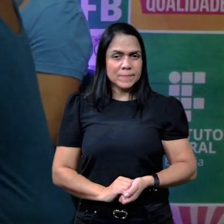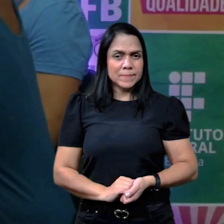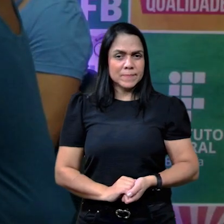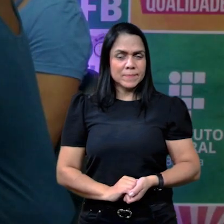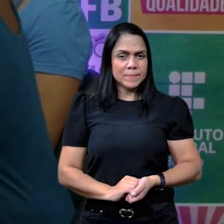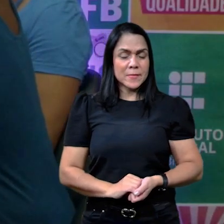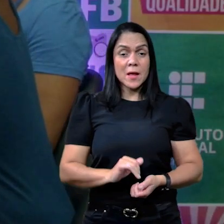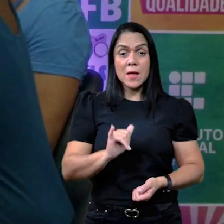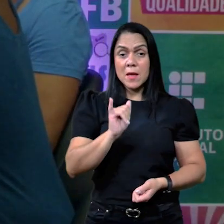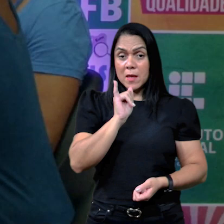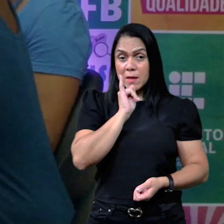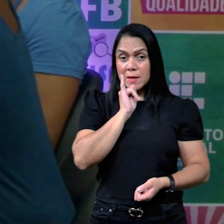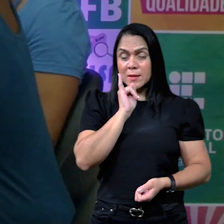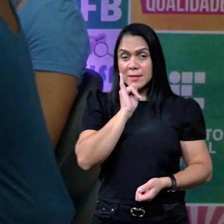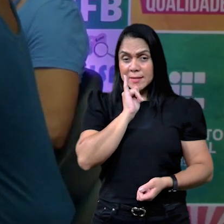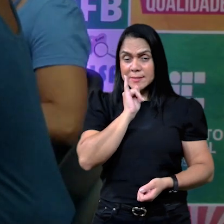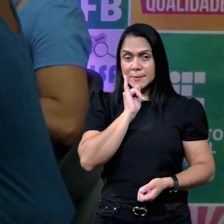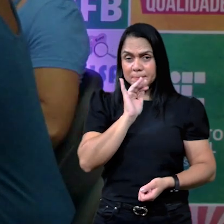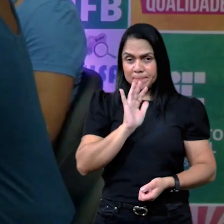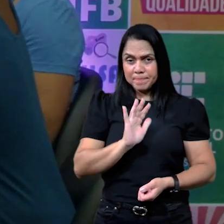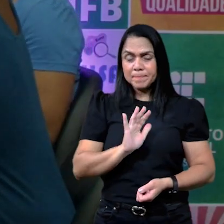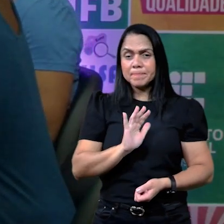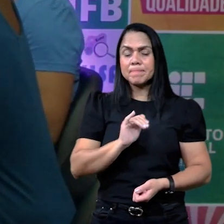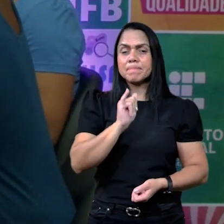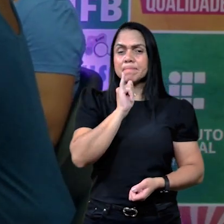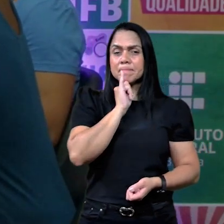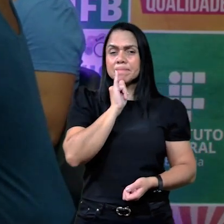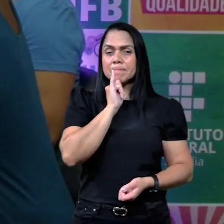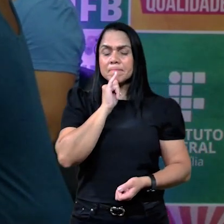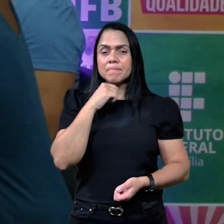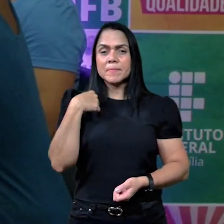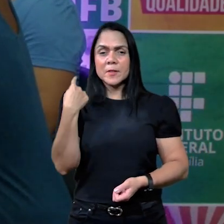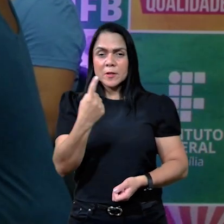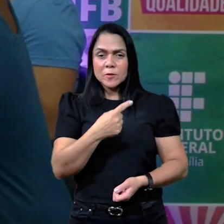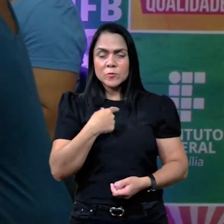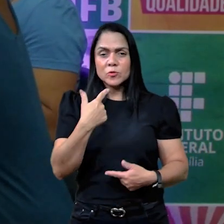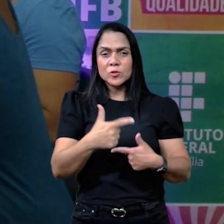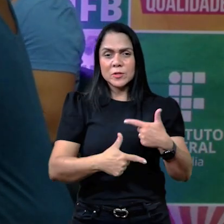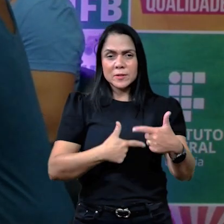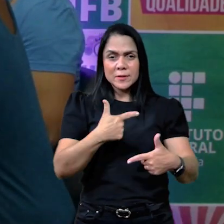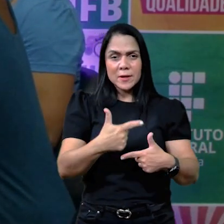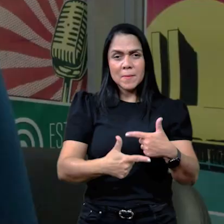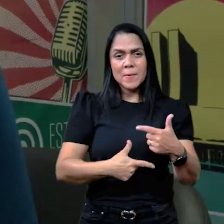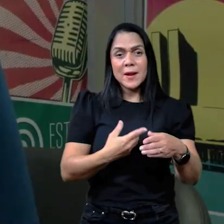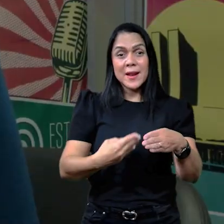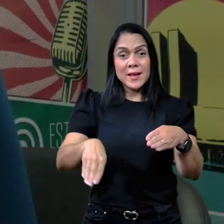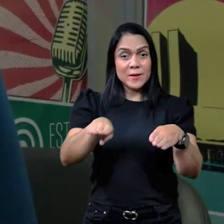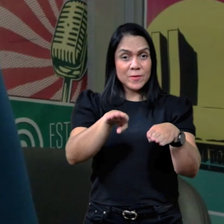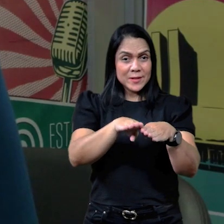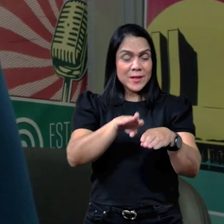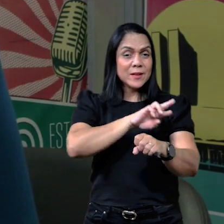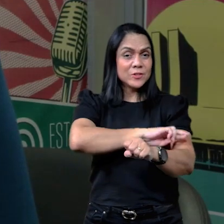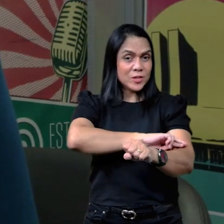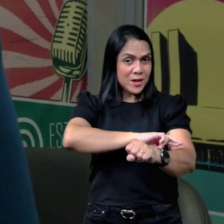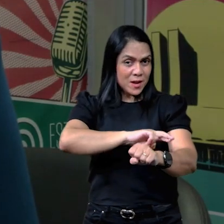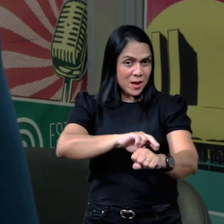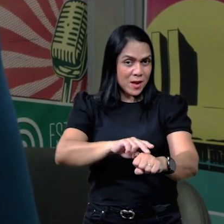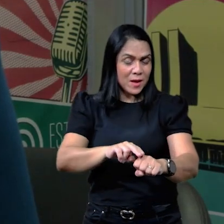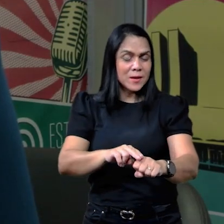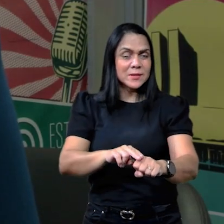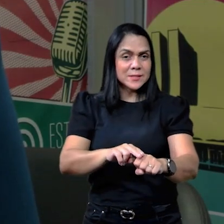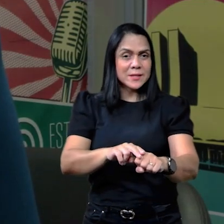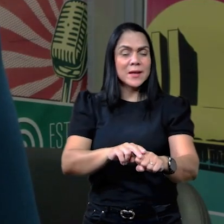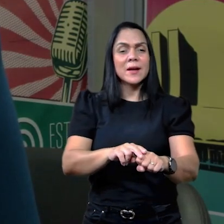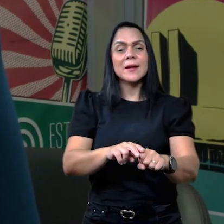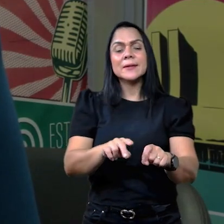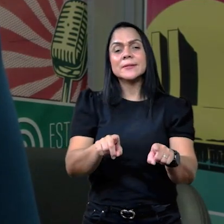terreiro? Então, assim, eu vou dar um exemplo. Assim, a gente tem, como a gente trabalha no Ministério da Igualdade Racial, a gente também,